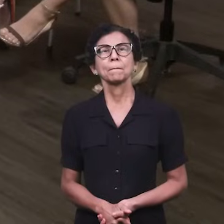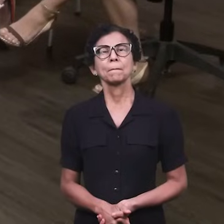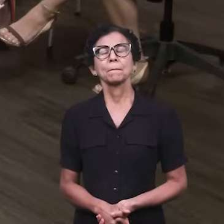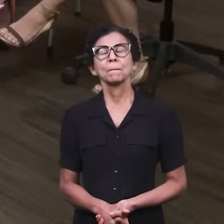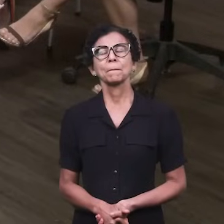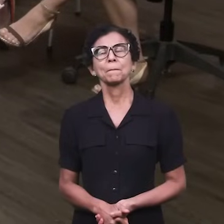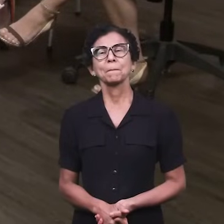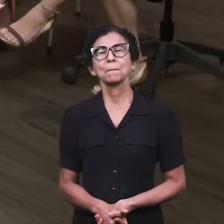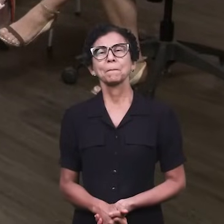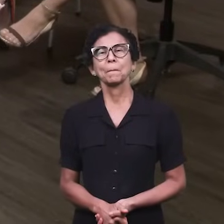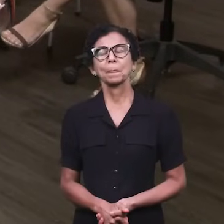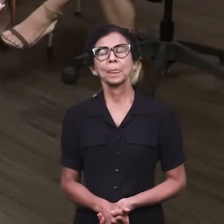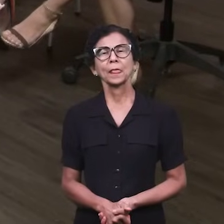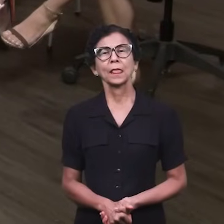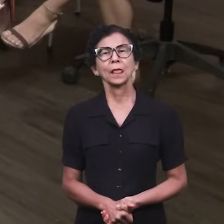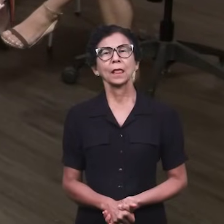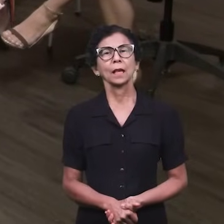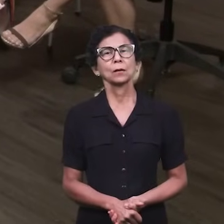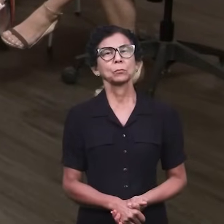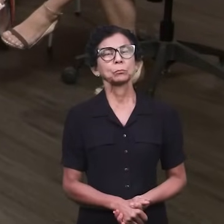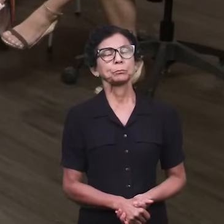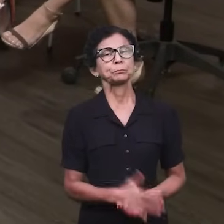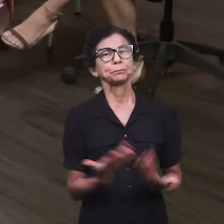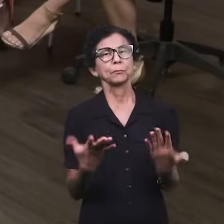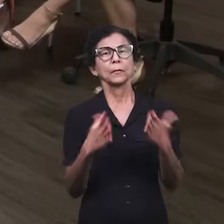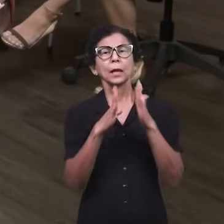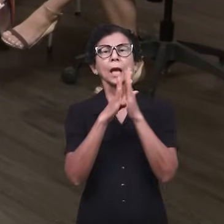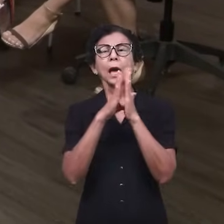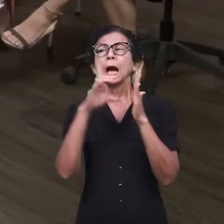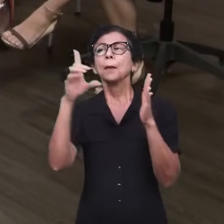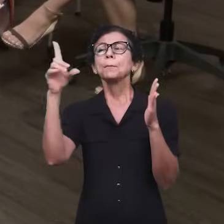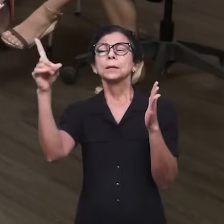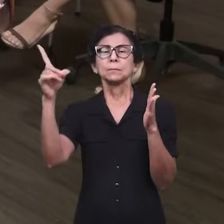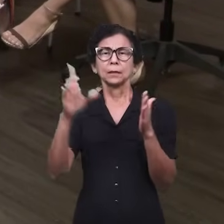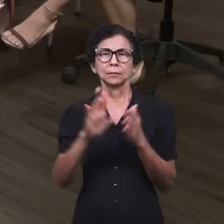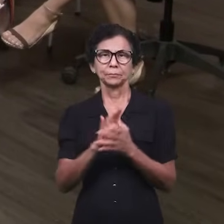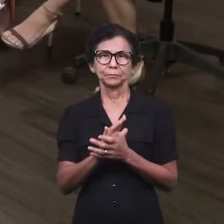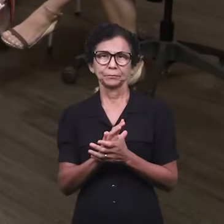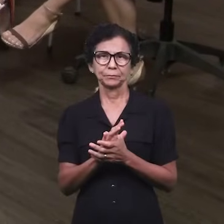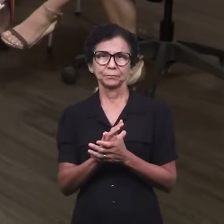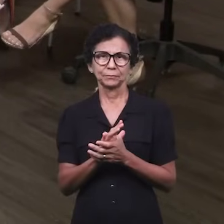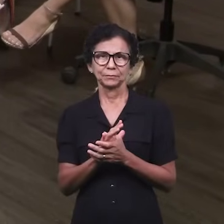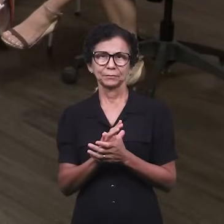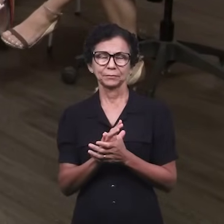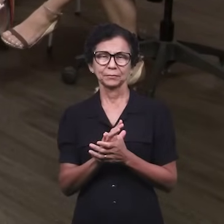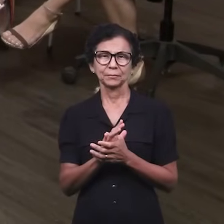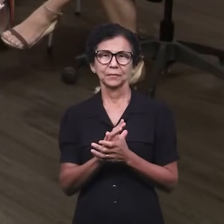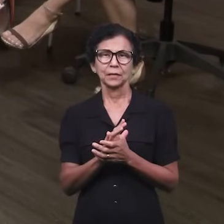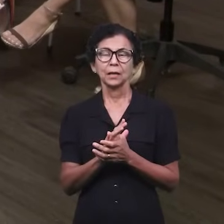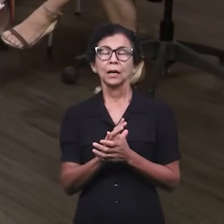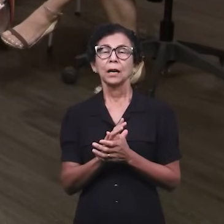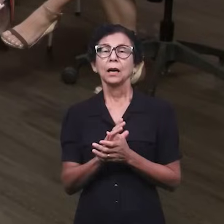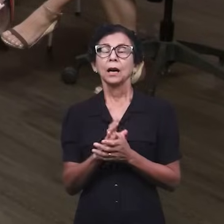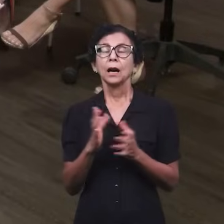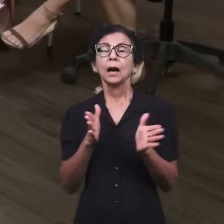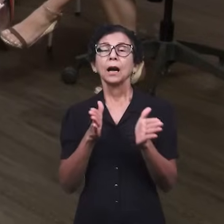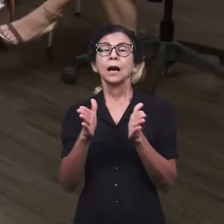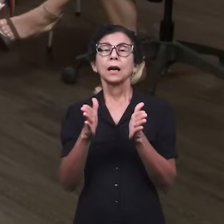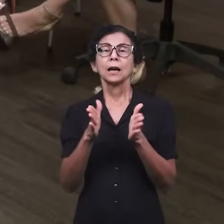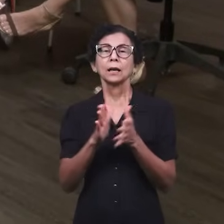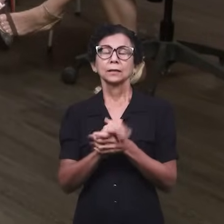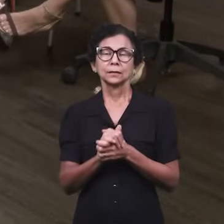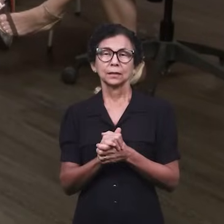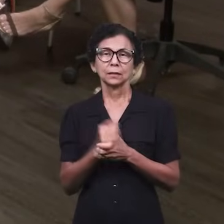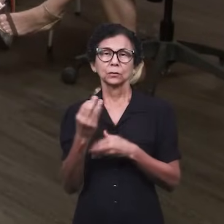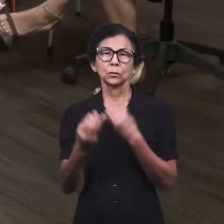nós amém eh as primeiras perguntas que vocês fizeram estavam ligadas